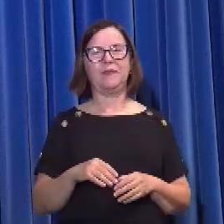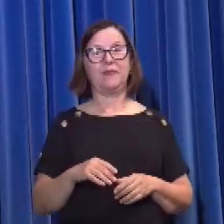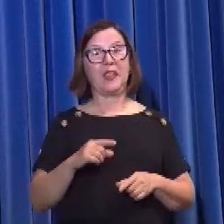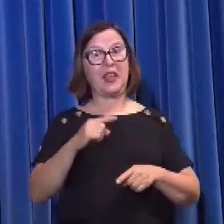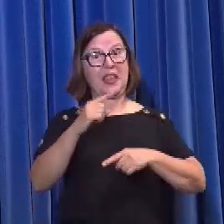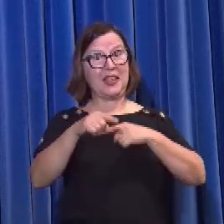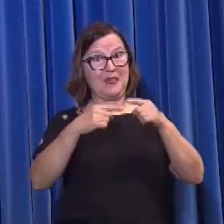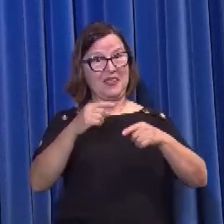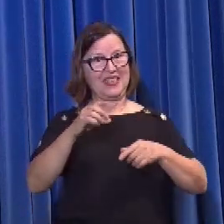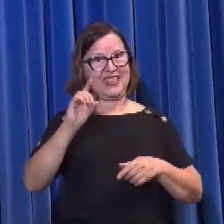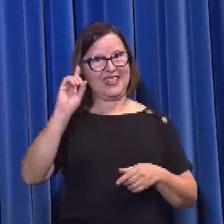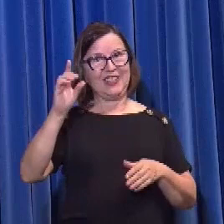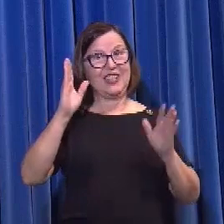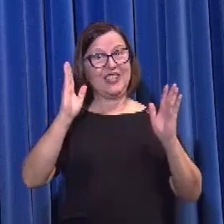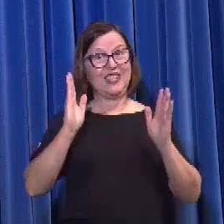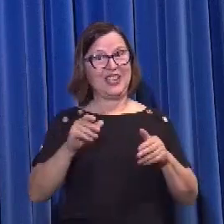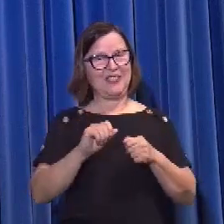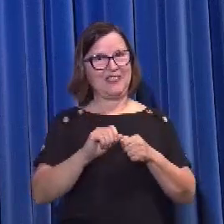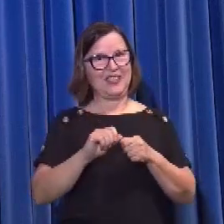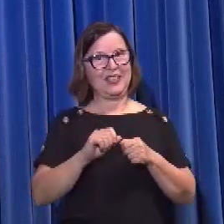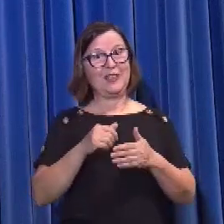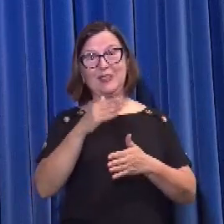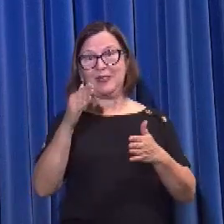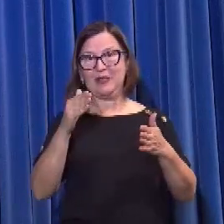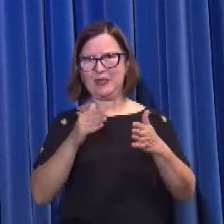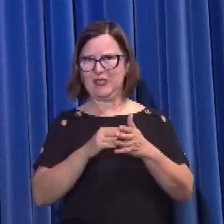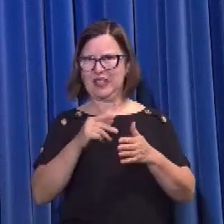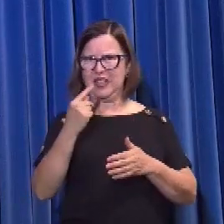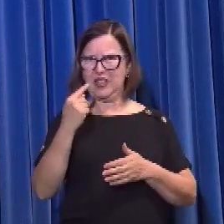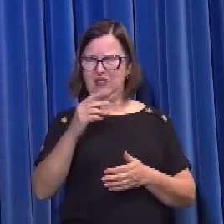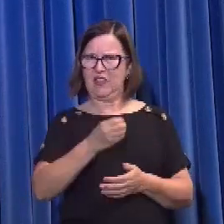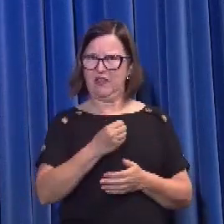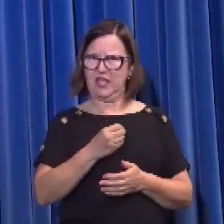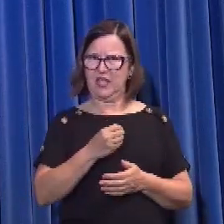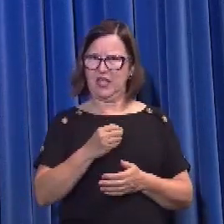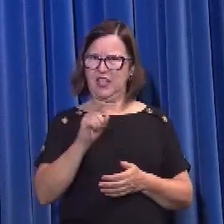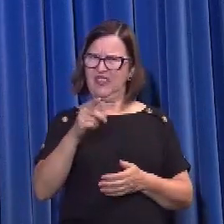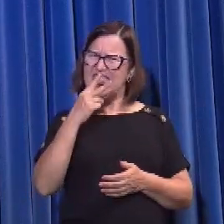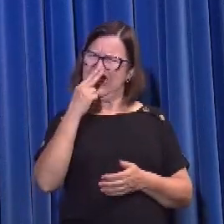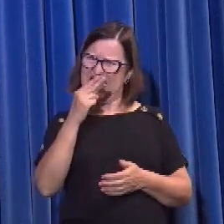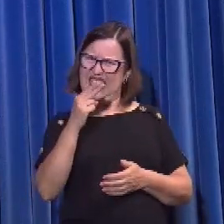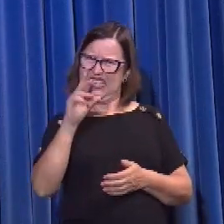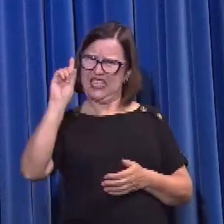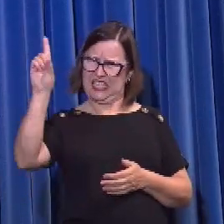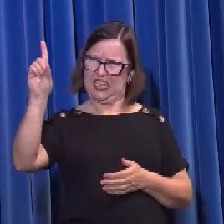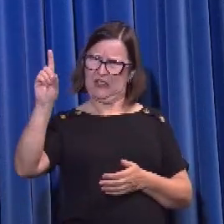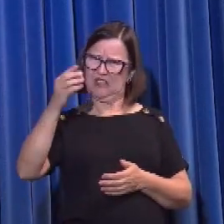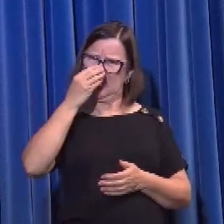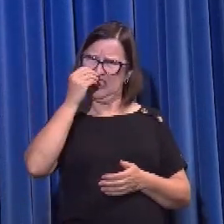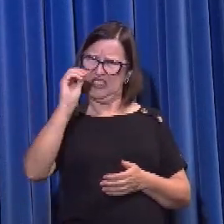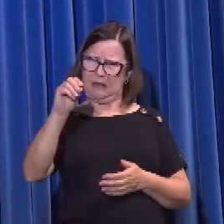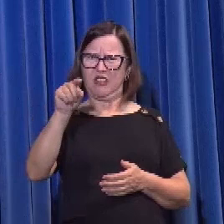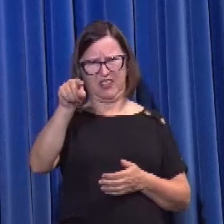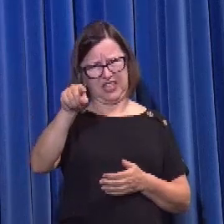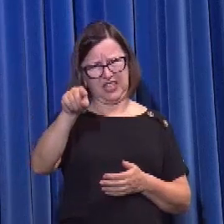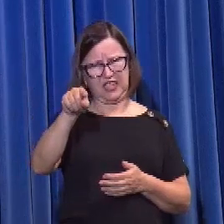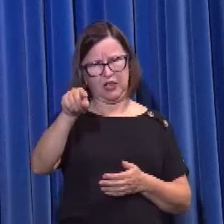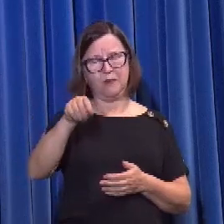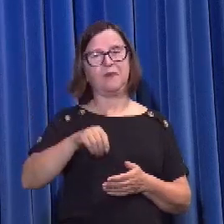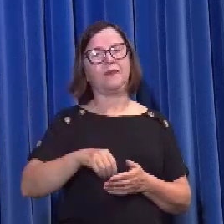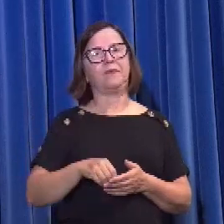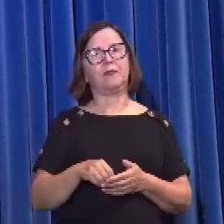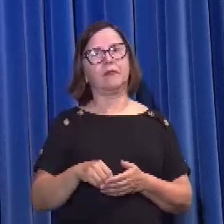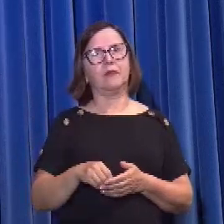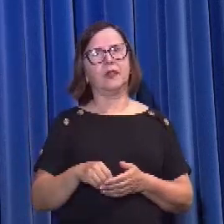fez tudo isso na tua vida, Ele te abandonou. Isso não faz sentido. Mas então por que eu